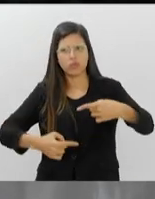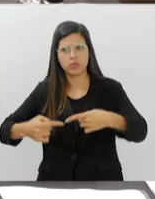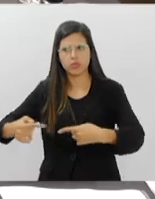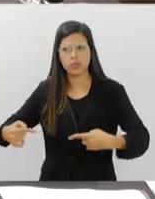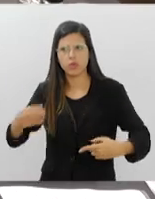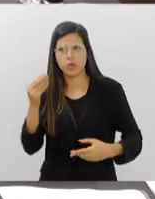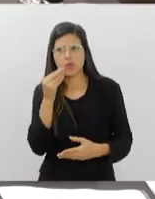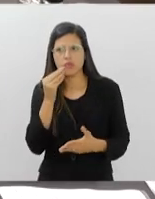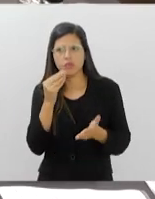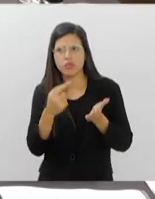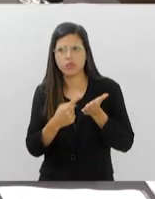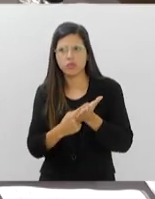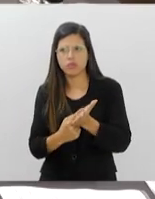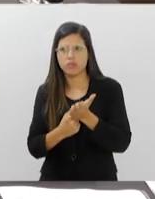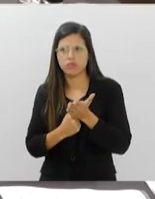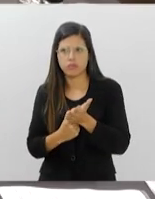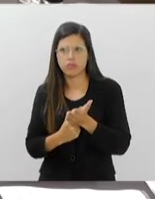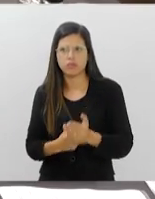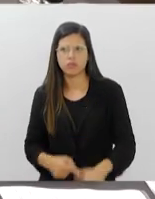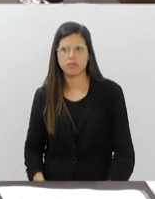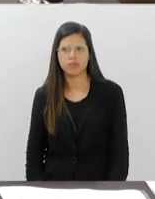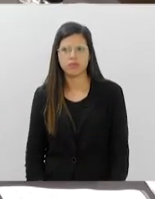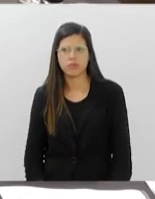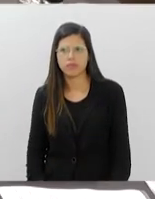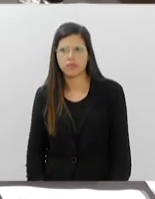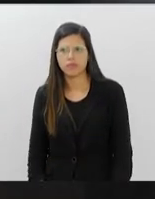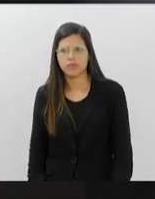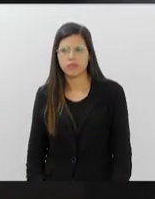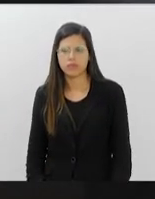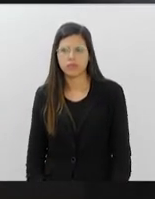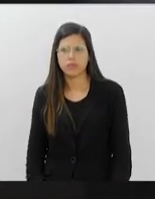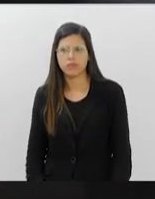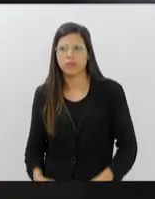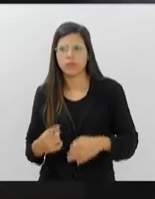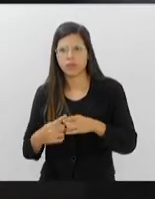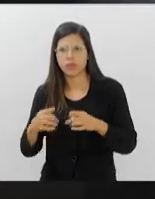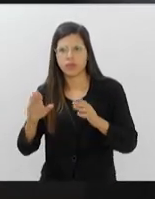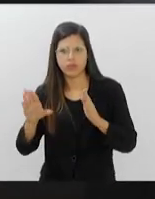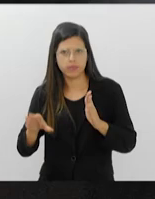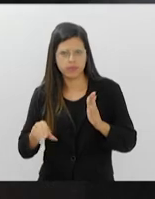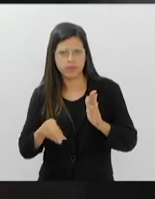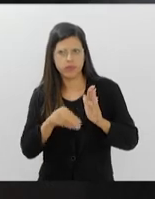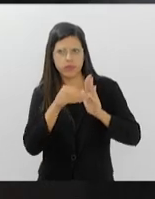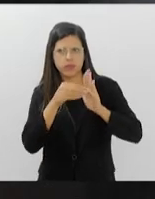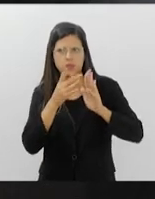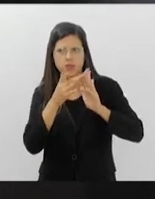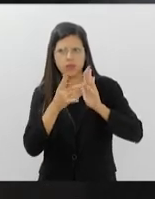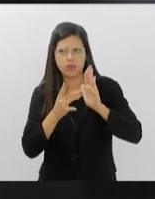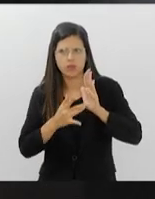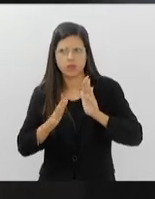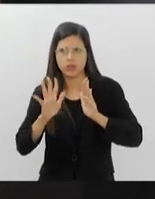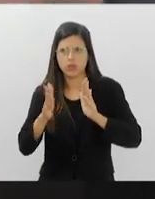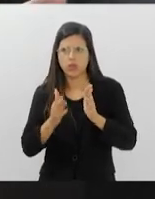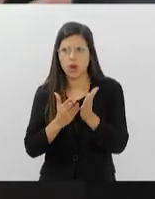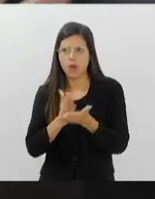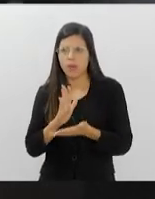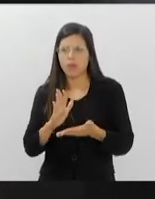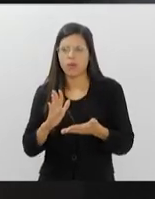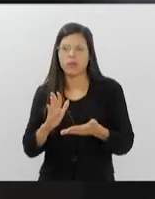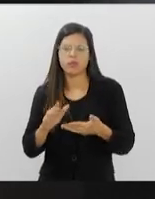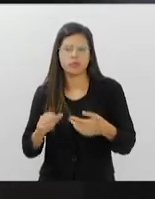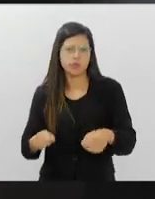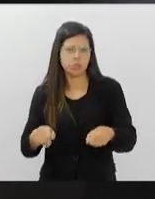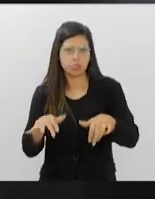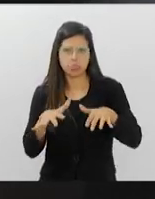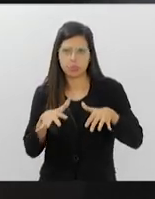marcar com eles uma data. Porque o requerimento próximo de inclusão na hora do dia já foi aprovado pelo plenário. Perfeito. Pode entrar a qualquer